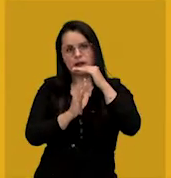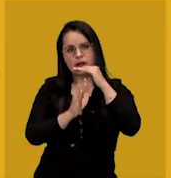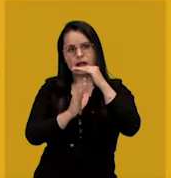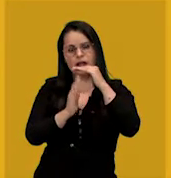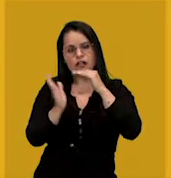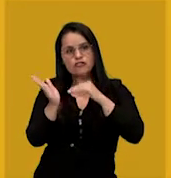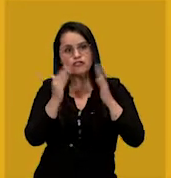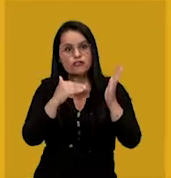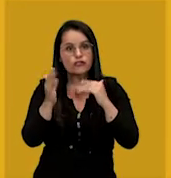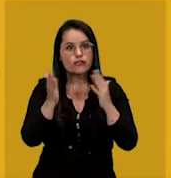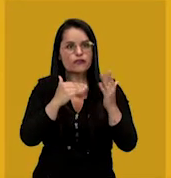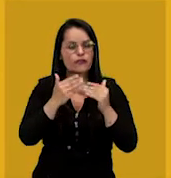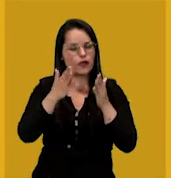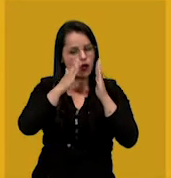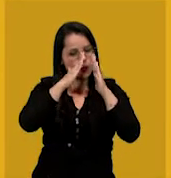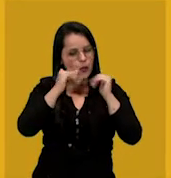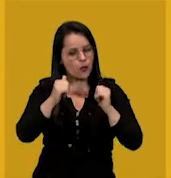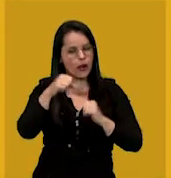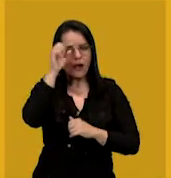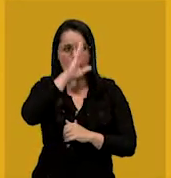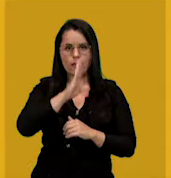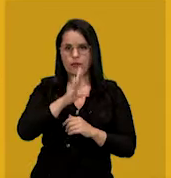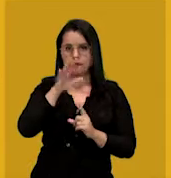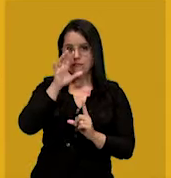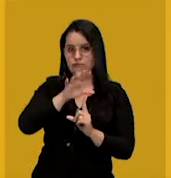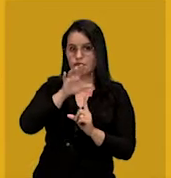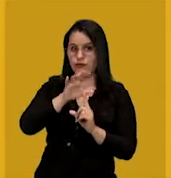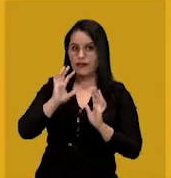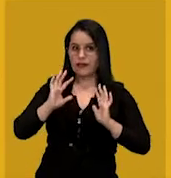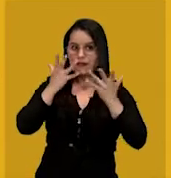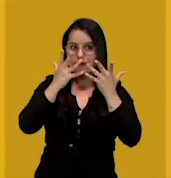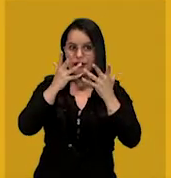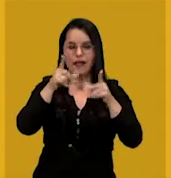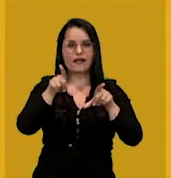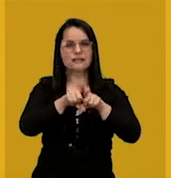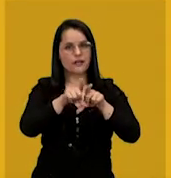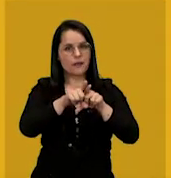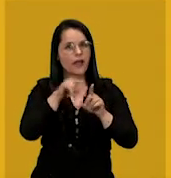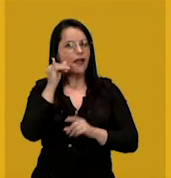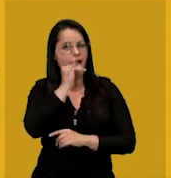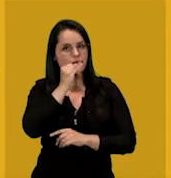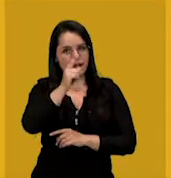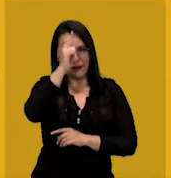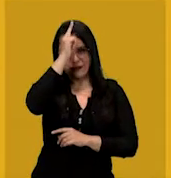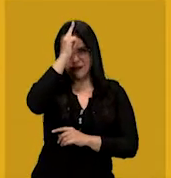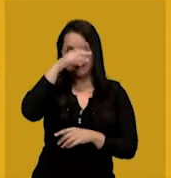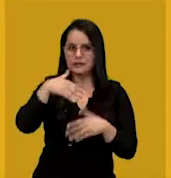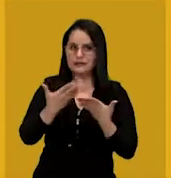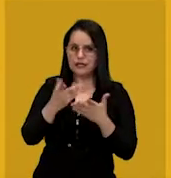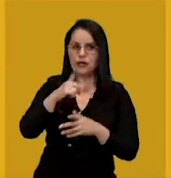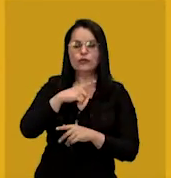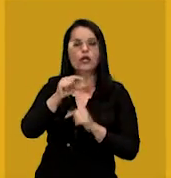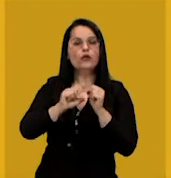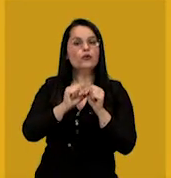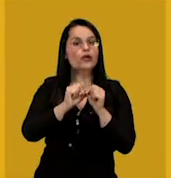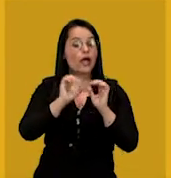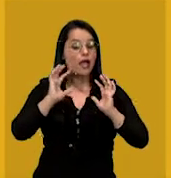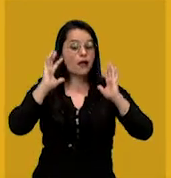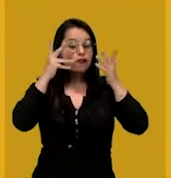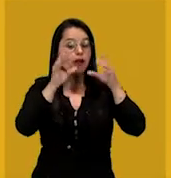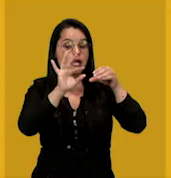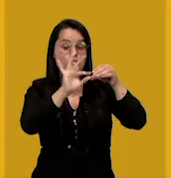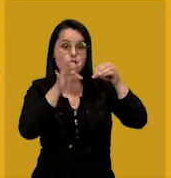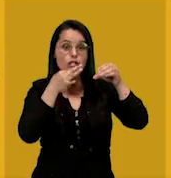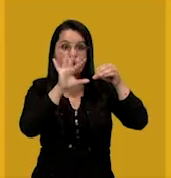Brasil, certo? Então, a influência das festas também veio desse povo. A festa da uva representa a